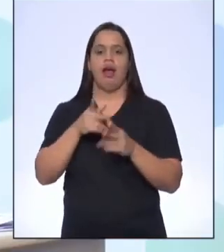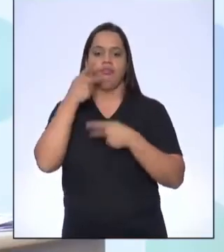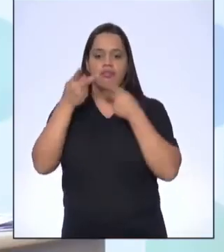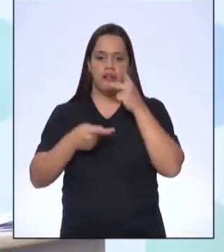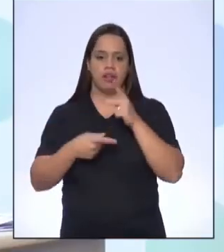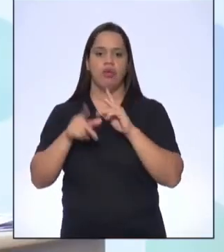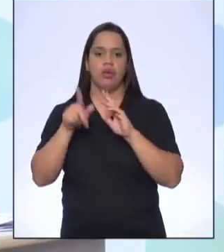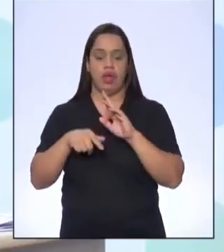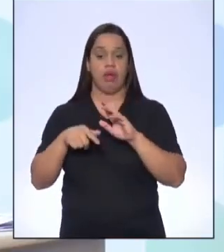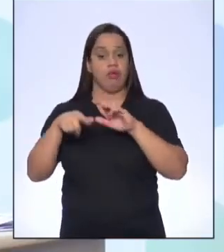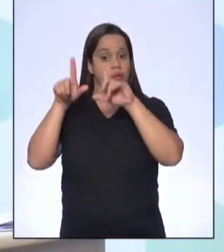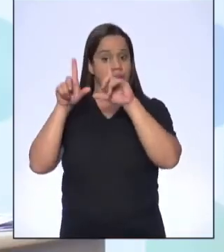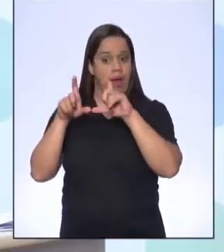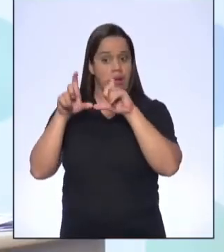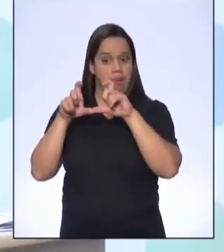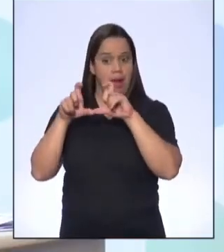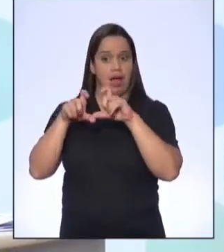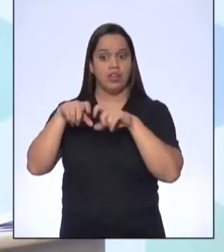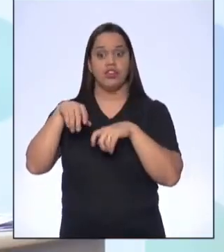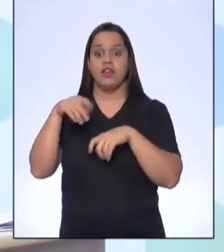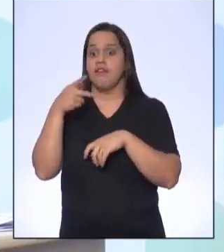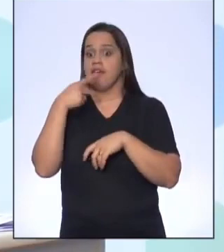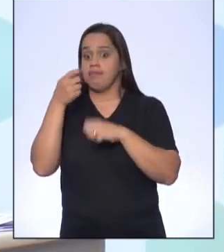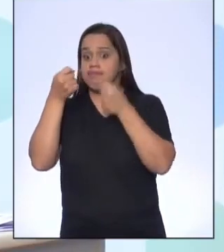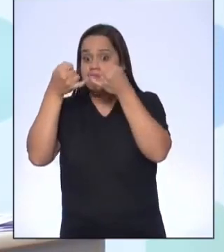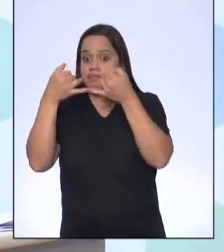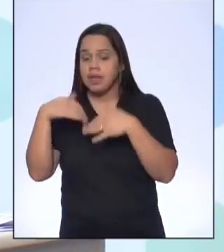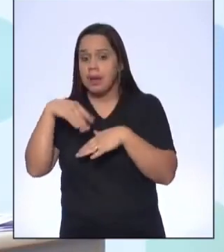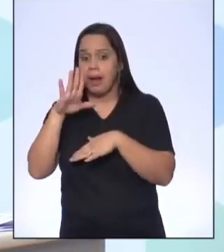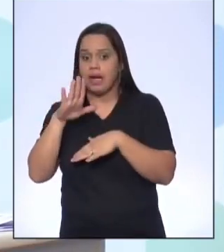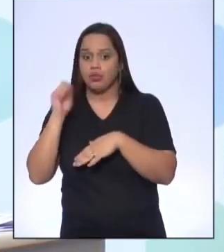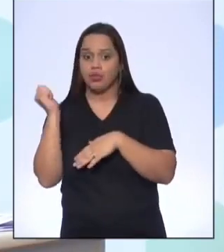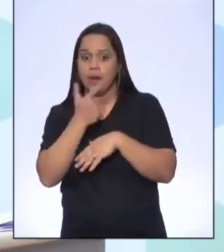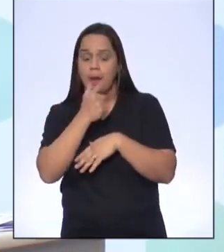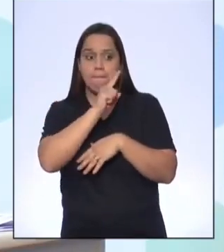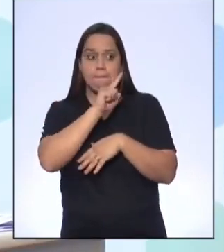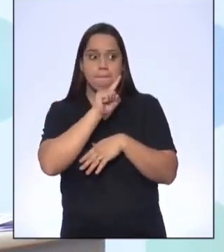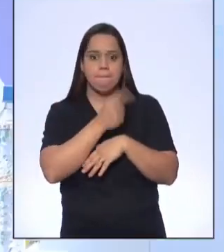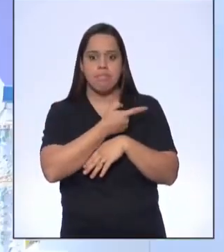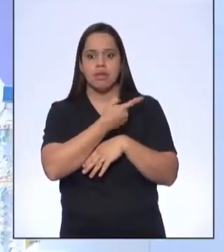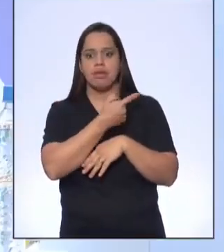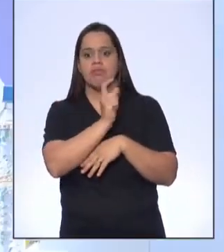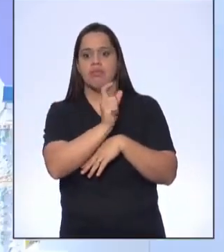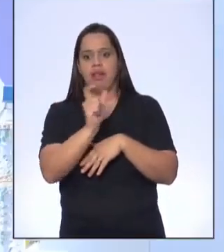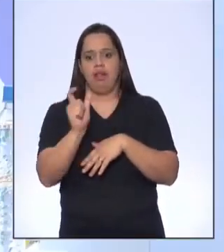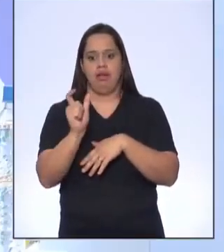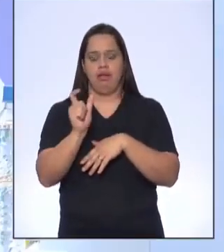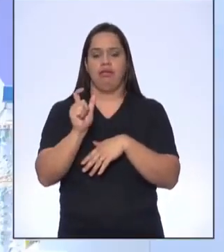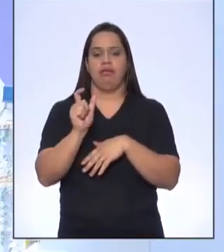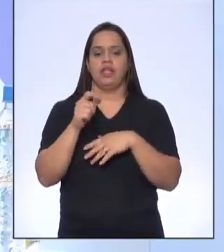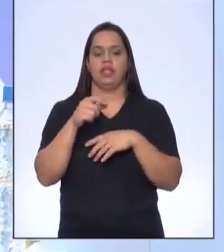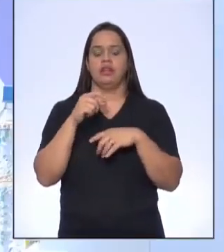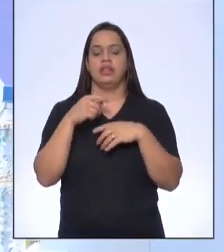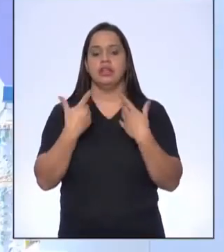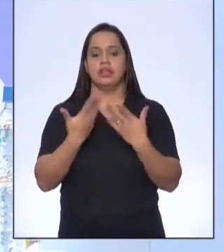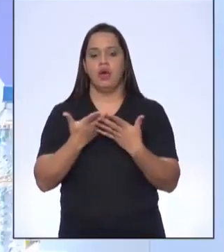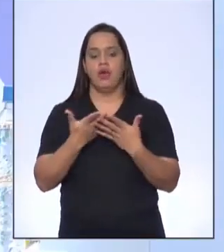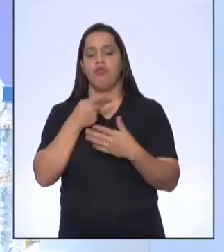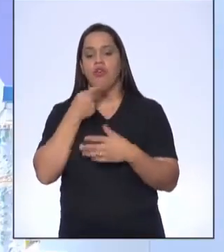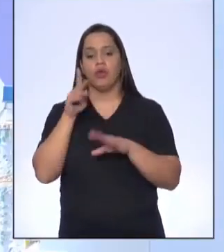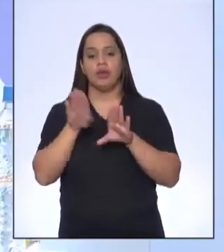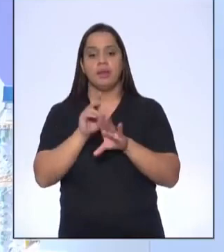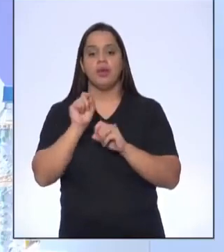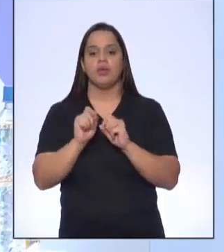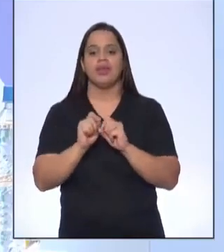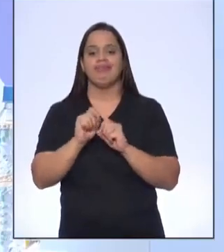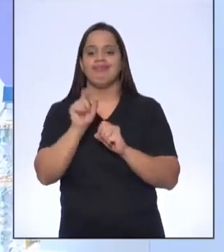Uma imagem fala mais que 1000 palavras, né? Num momento como esse, uma Exatamente. fotografia de várias E pessoas na eles plataforma de colocaram trem. também a falta de cuidados que as pessoas